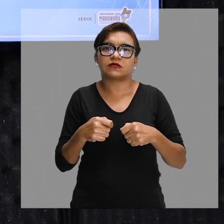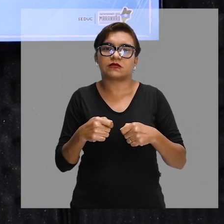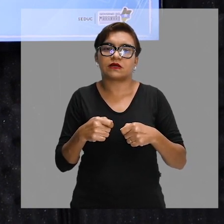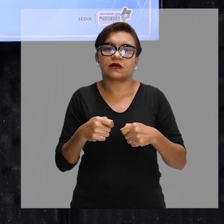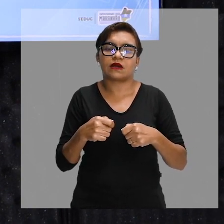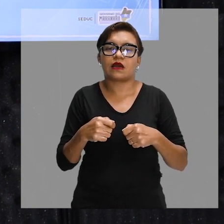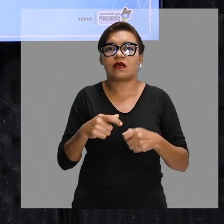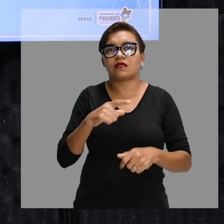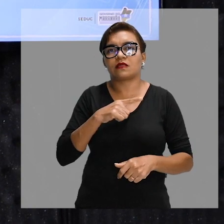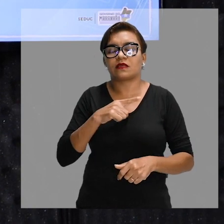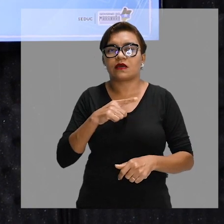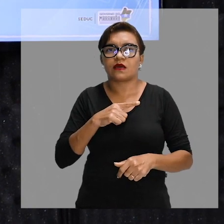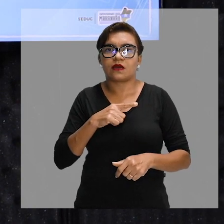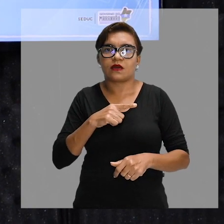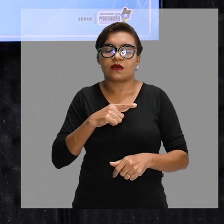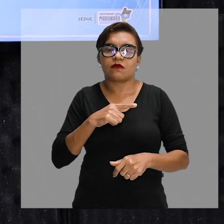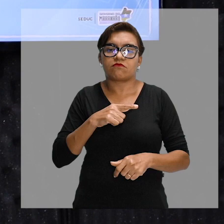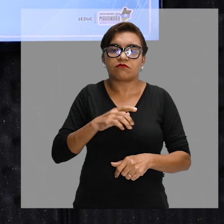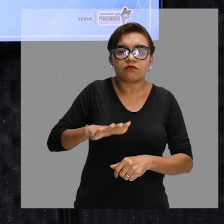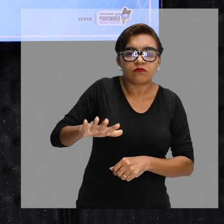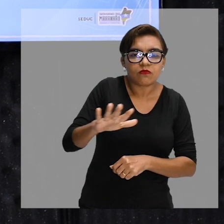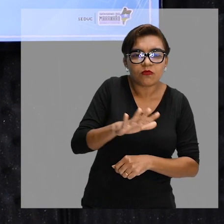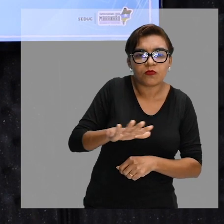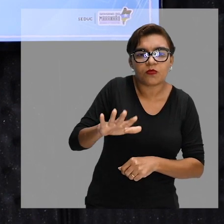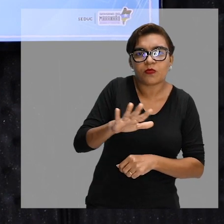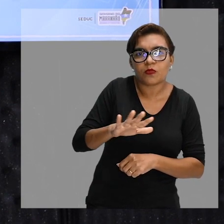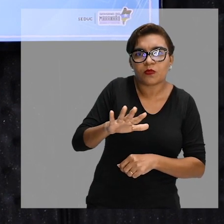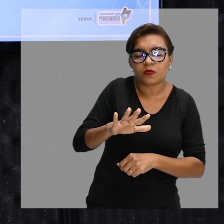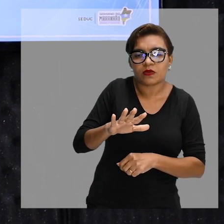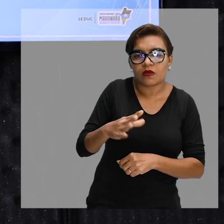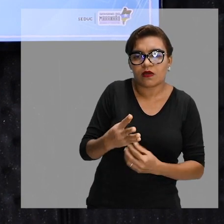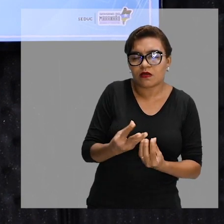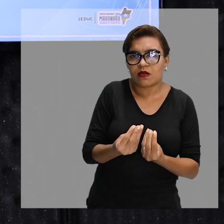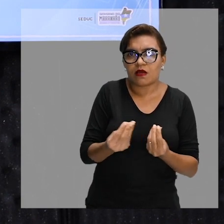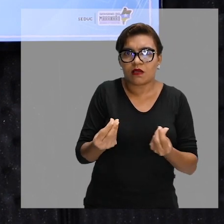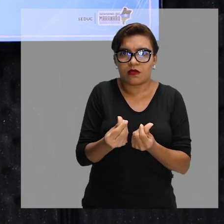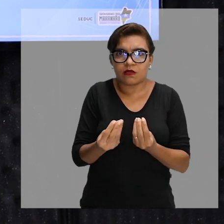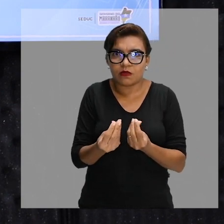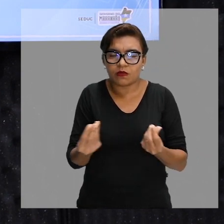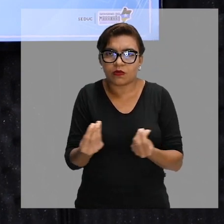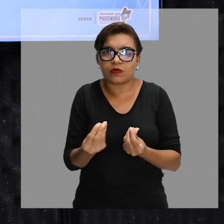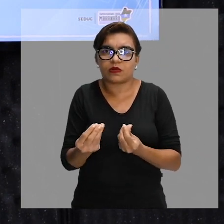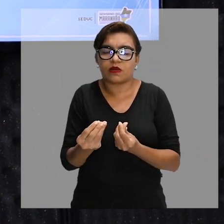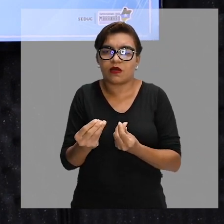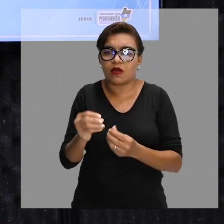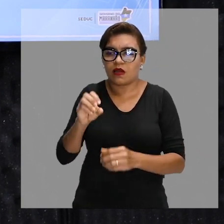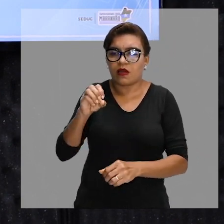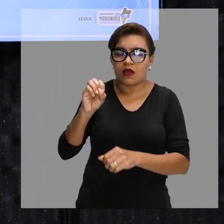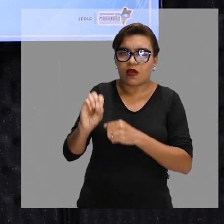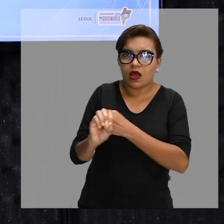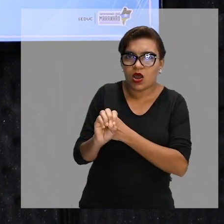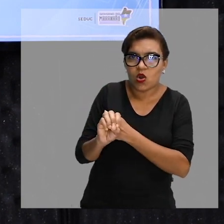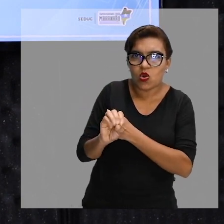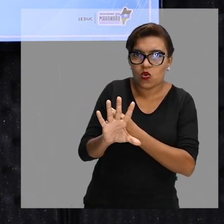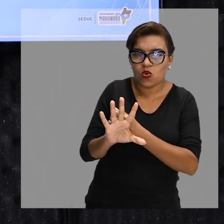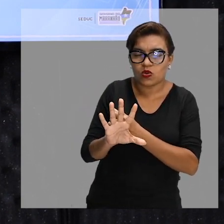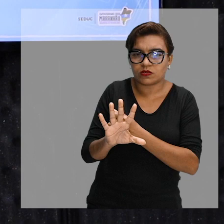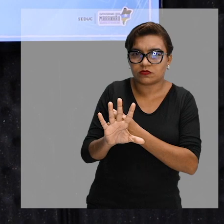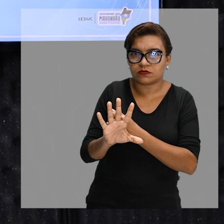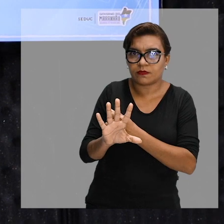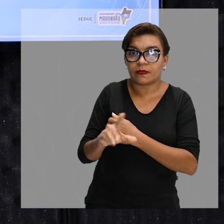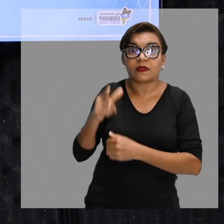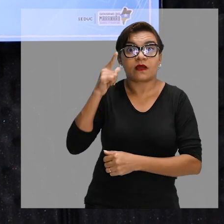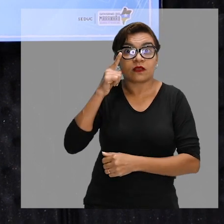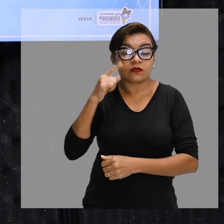certa circunstância para que essa luz seja emitida. E isso é que vai nos permitir